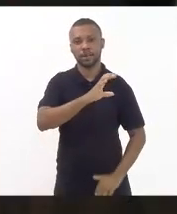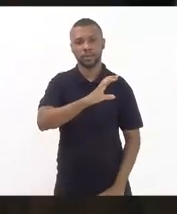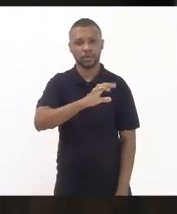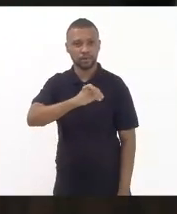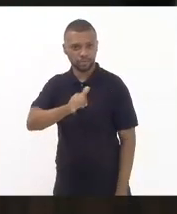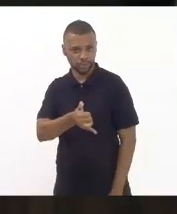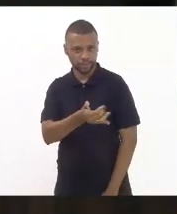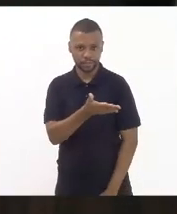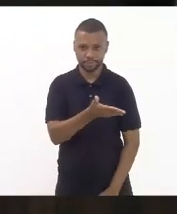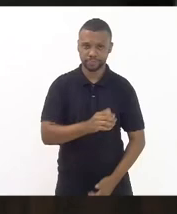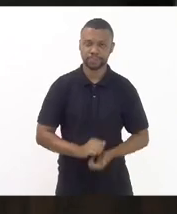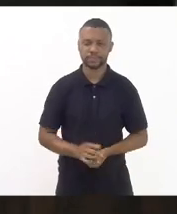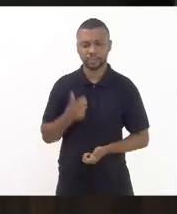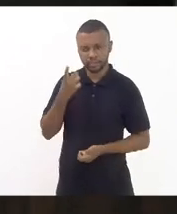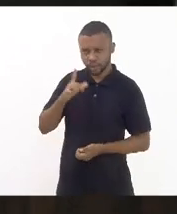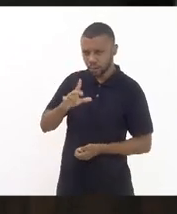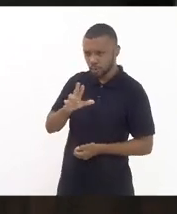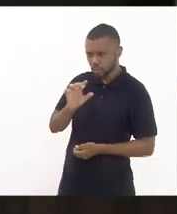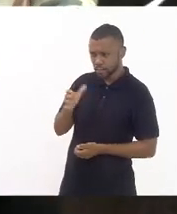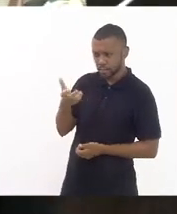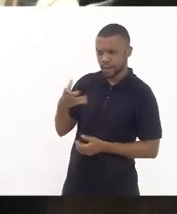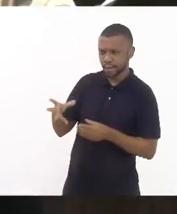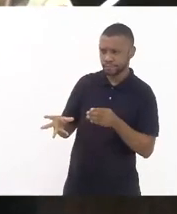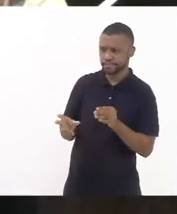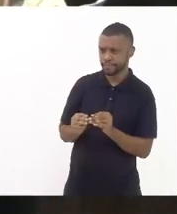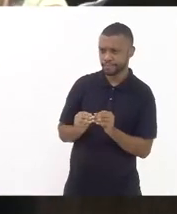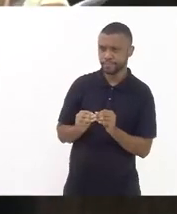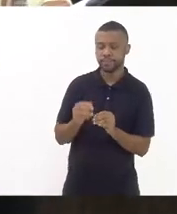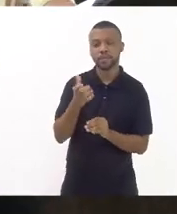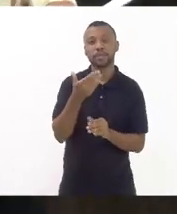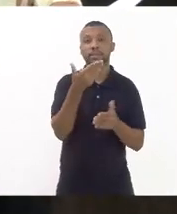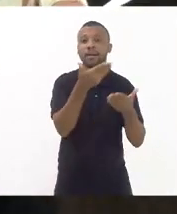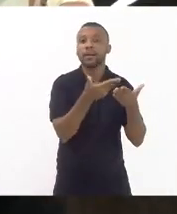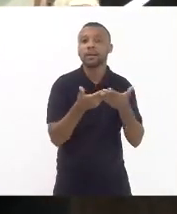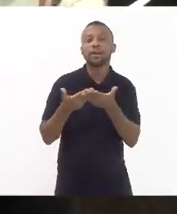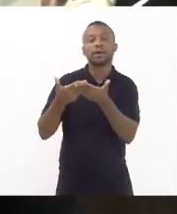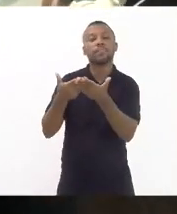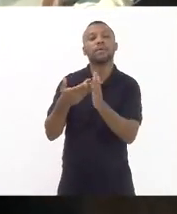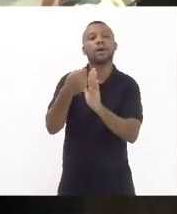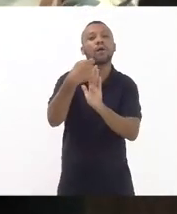Deputado Luiz, quer falar, não? Eu queria encaminhar a matéria. Enfim.